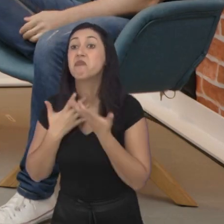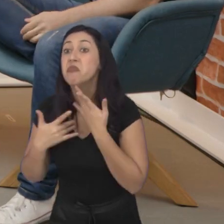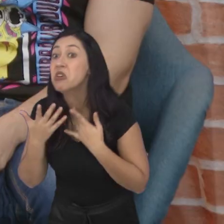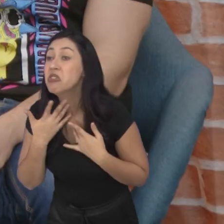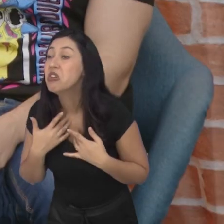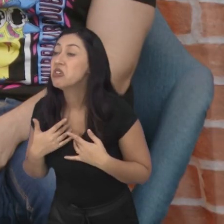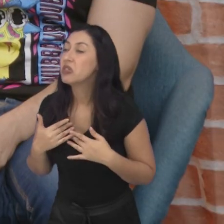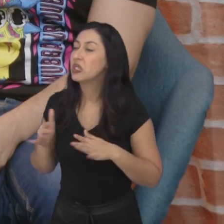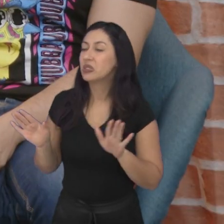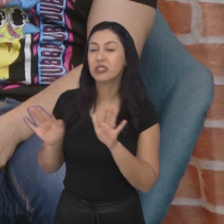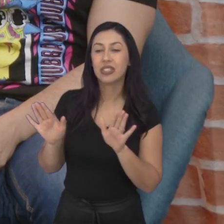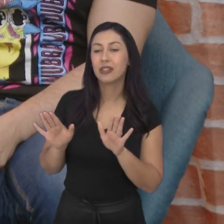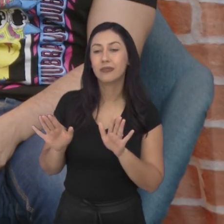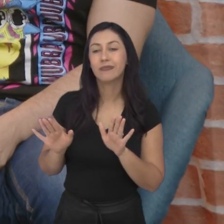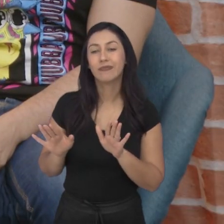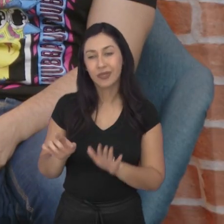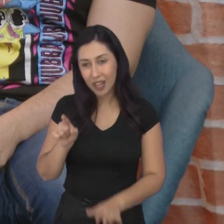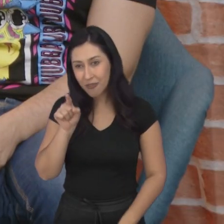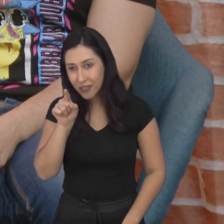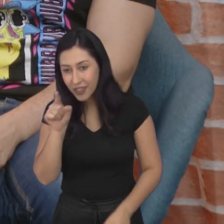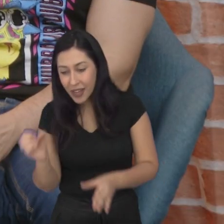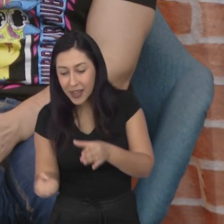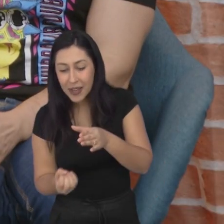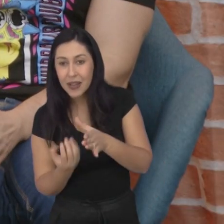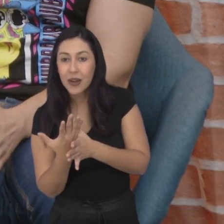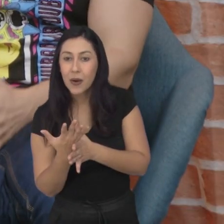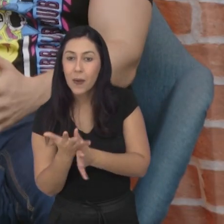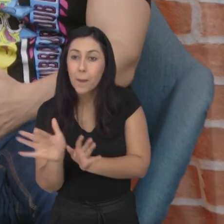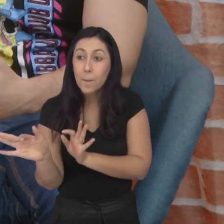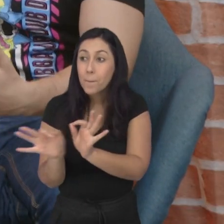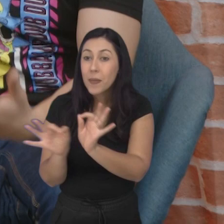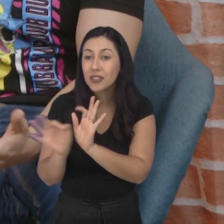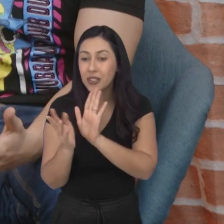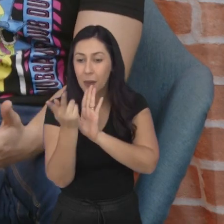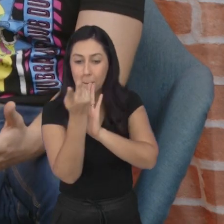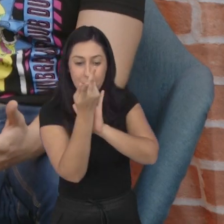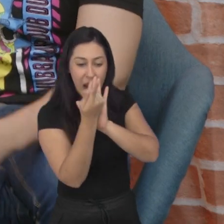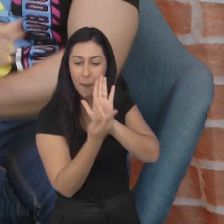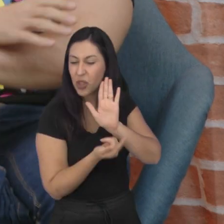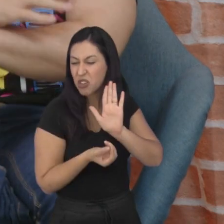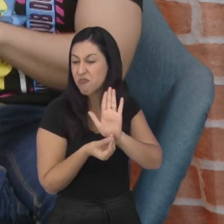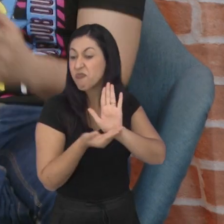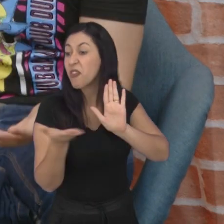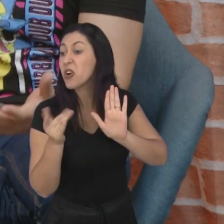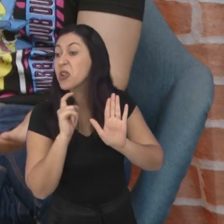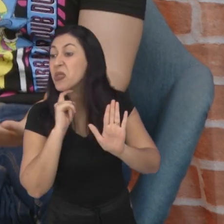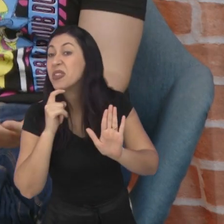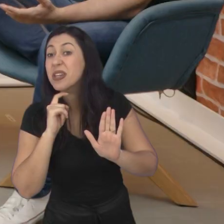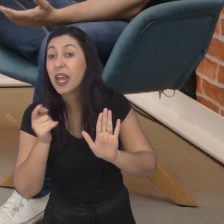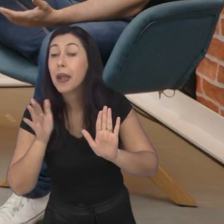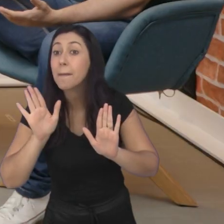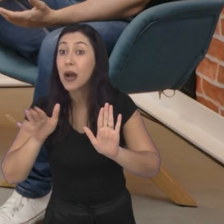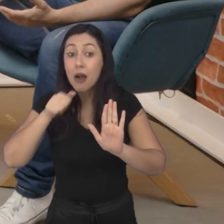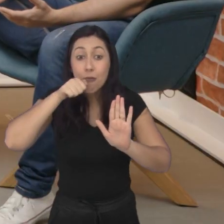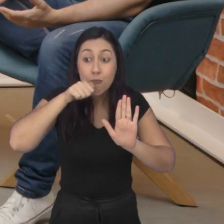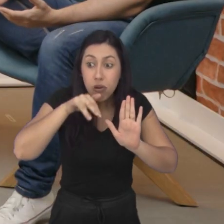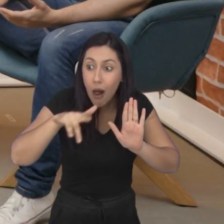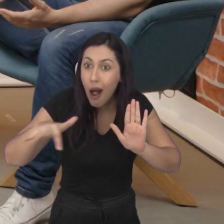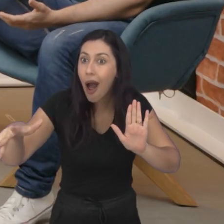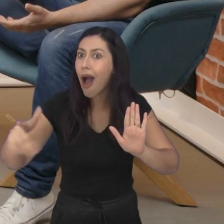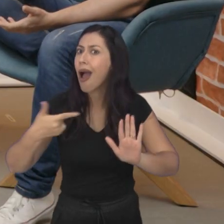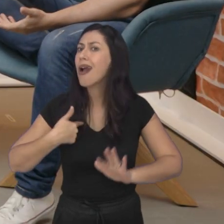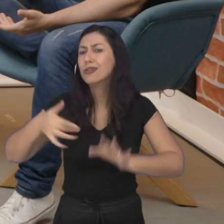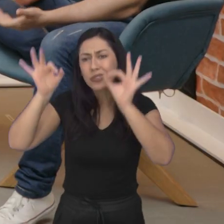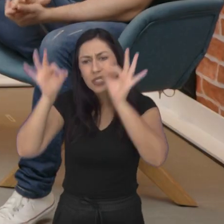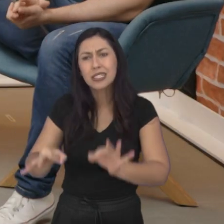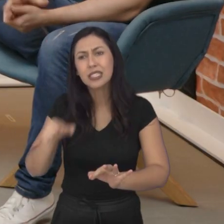pretensão ou não, o fato é, você criou um projeto com o nome Pinturas para Ninguém e chegou em muita gente. É verdade. Então, tenho certeza que você ainda